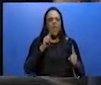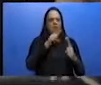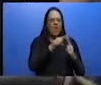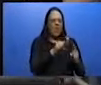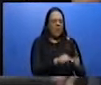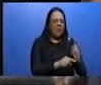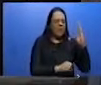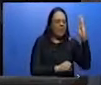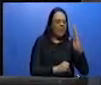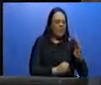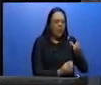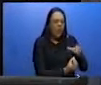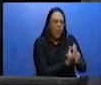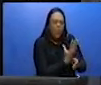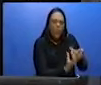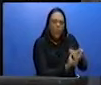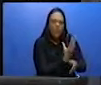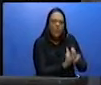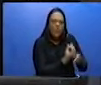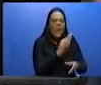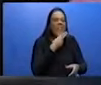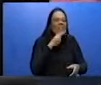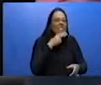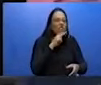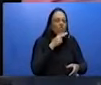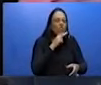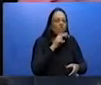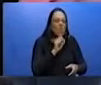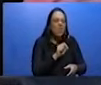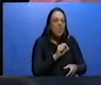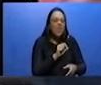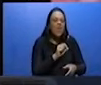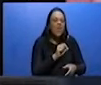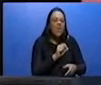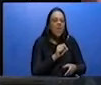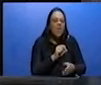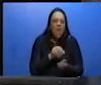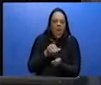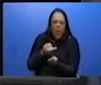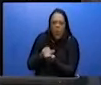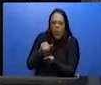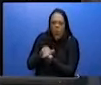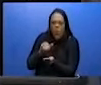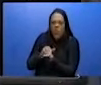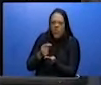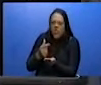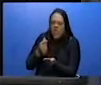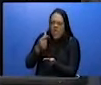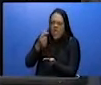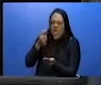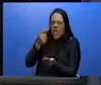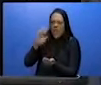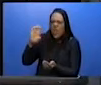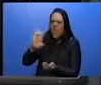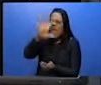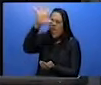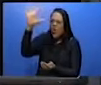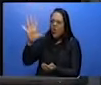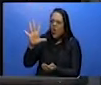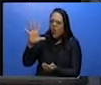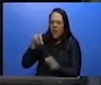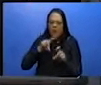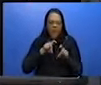da cana-de-açúcar. Acumular riqueza na Europa com o comércio de açúcar e evitar